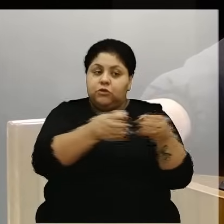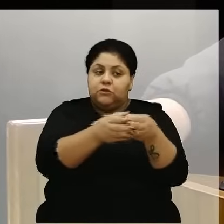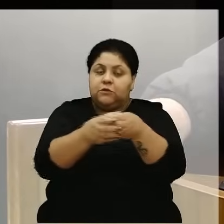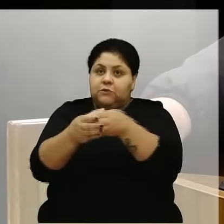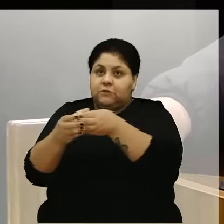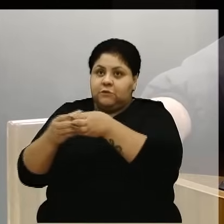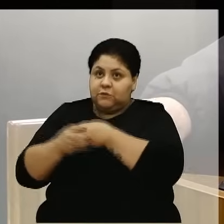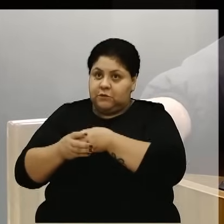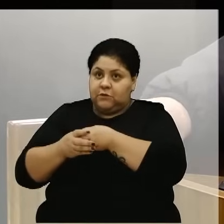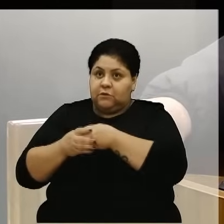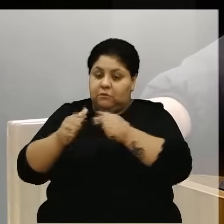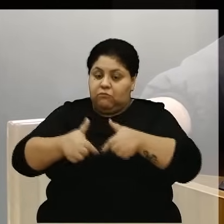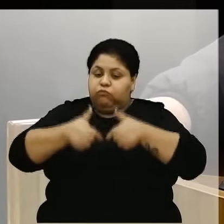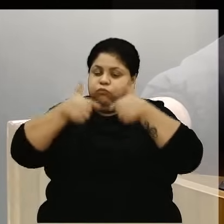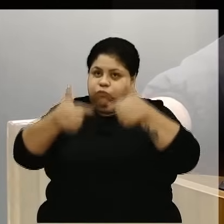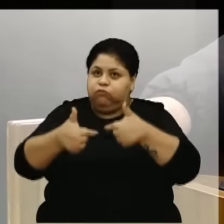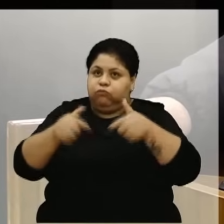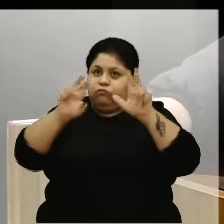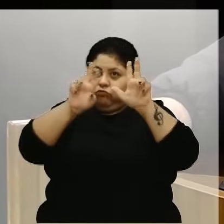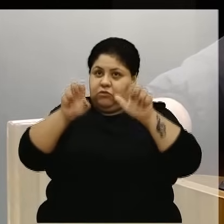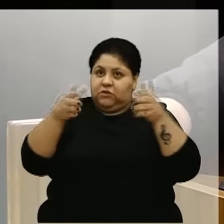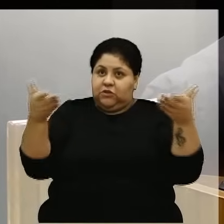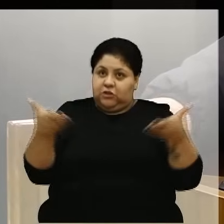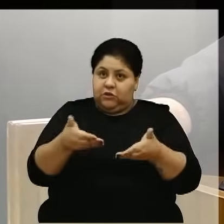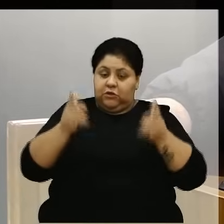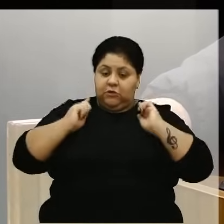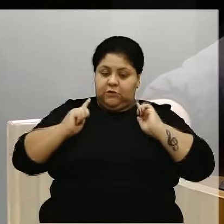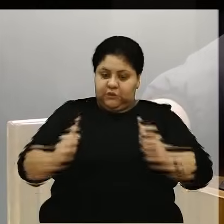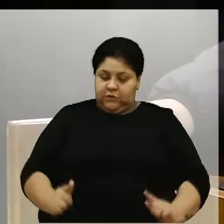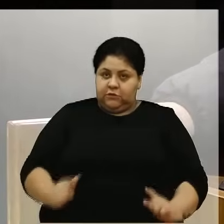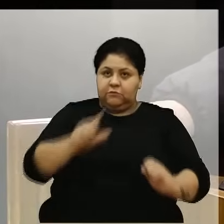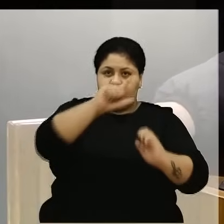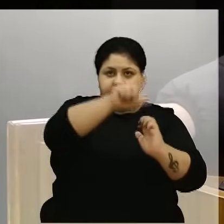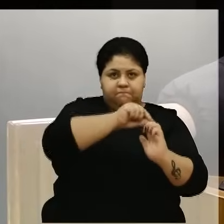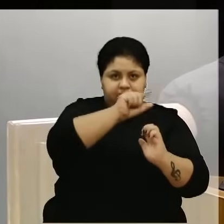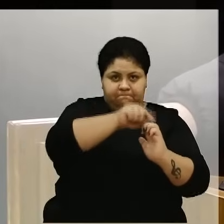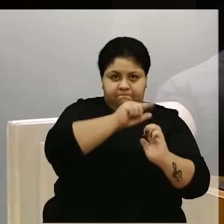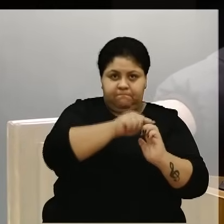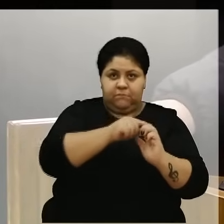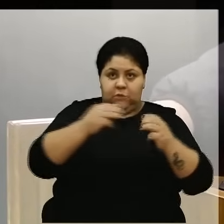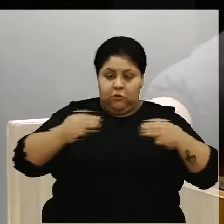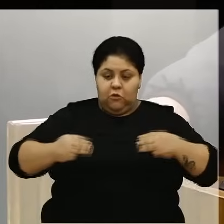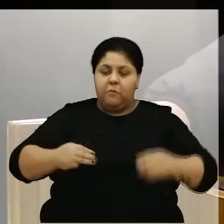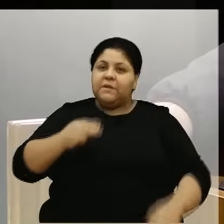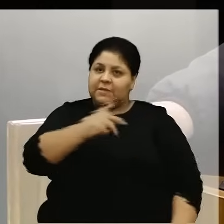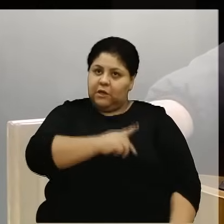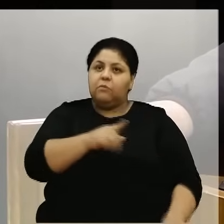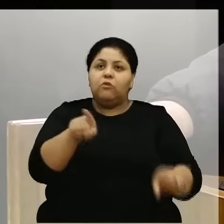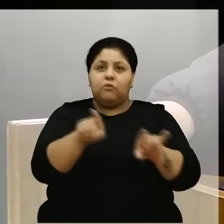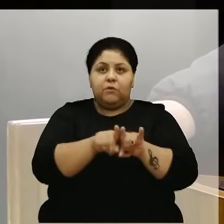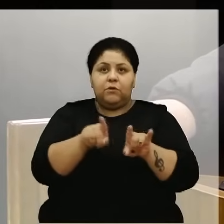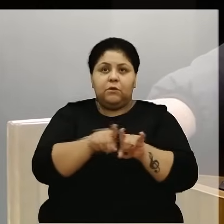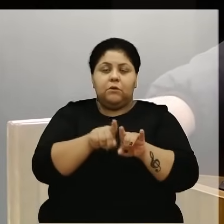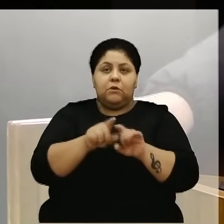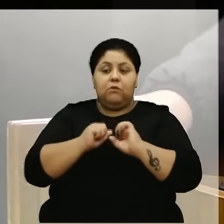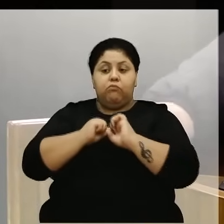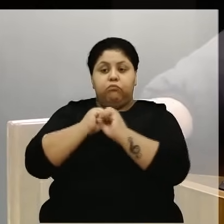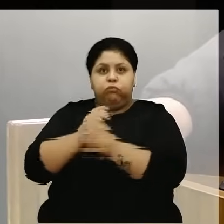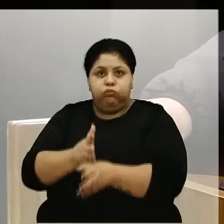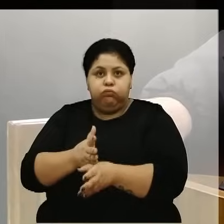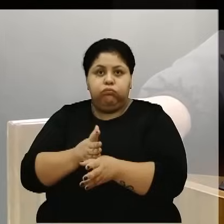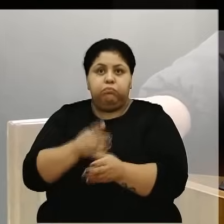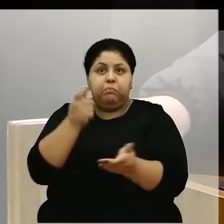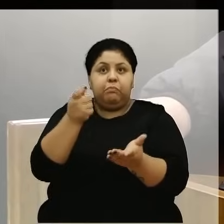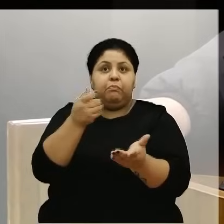frentes de ação. O assunto já está na gerência da Eletrosul, o Ministério Público, né, entrou com uma ação cobrando providências,